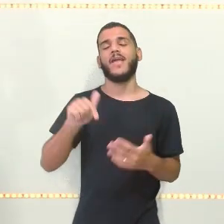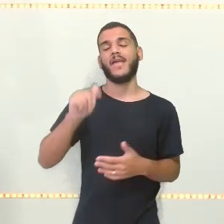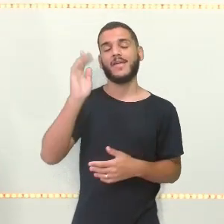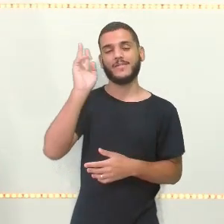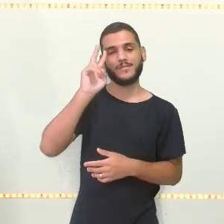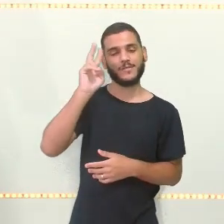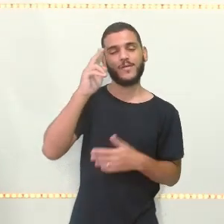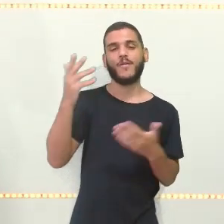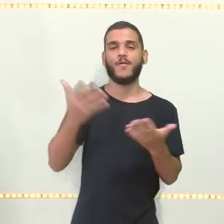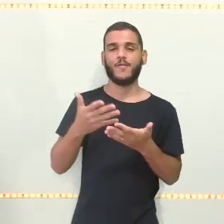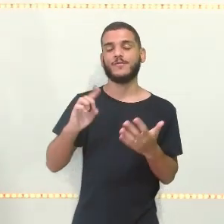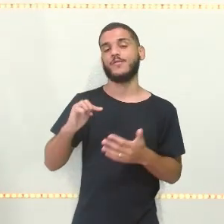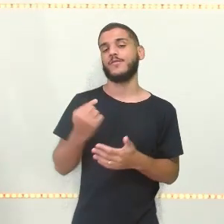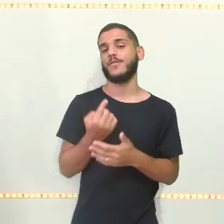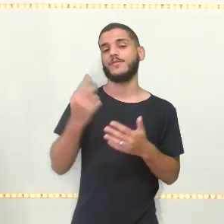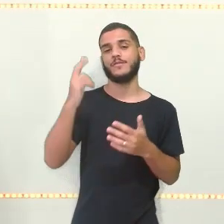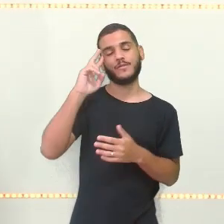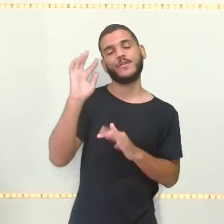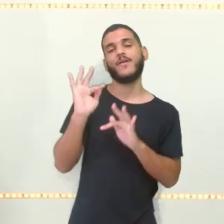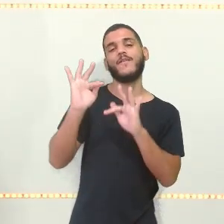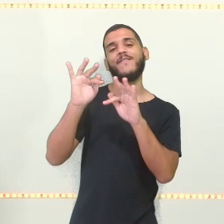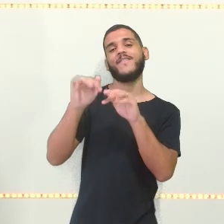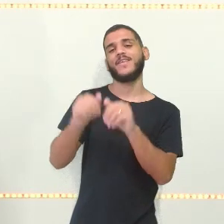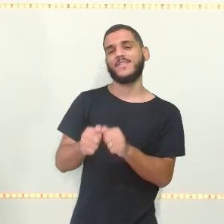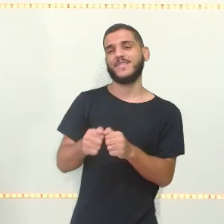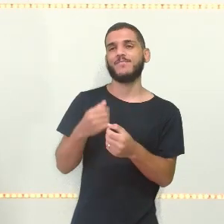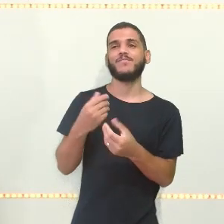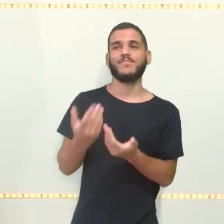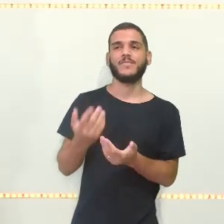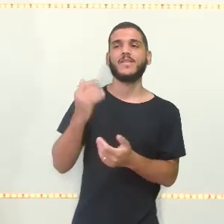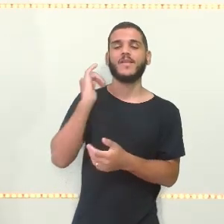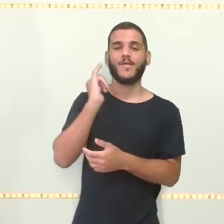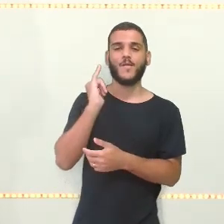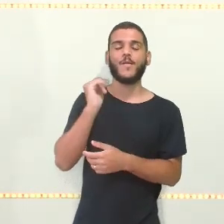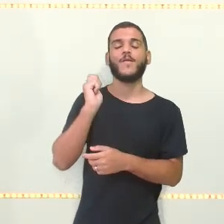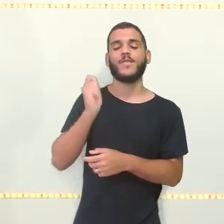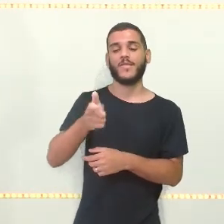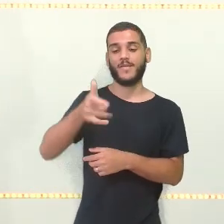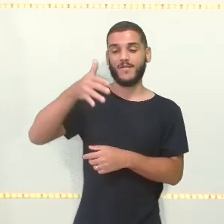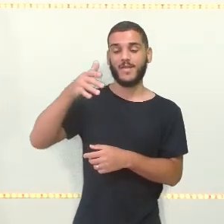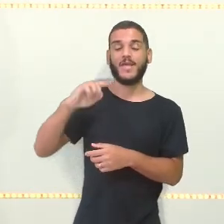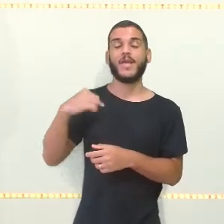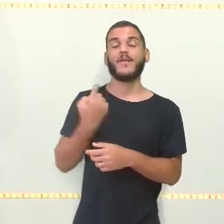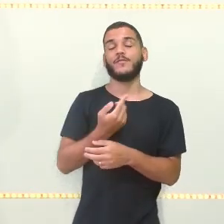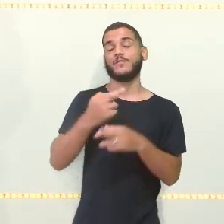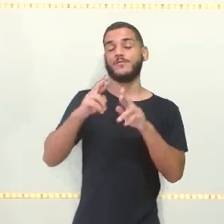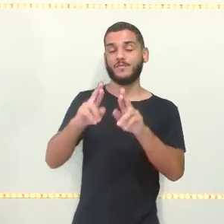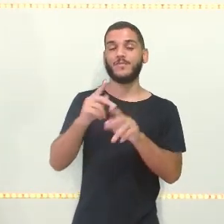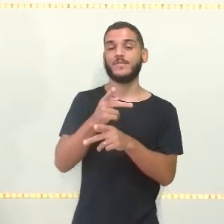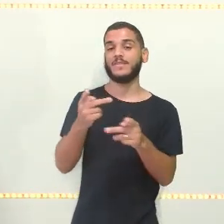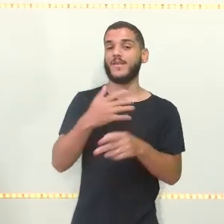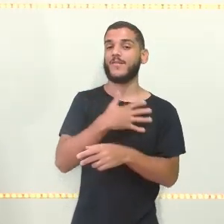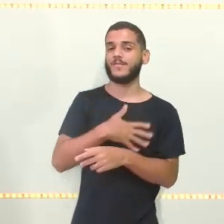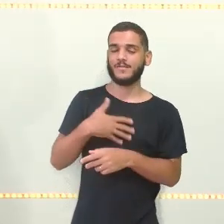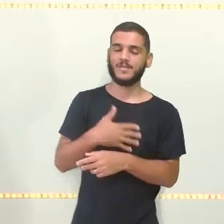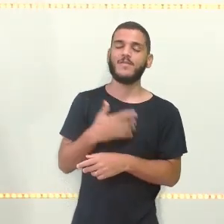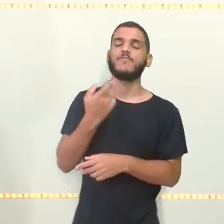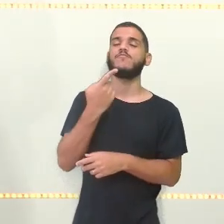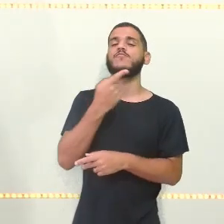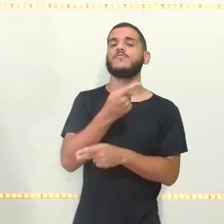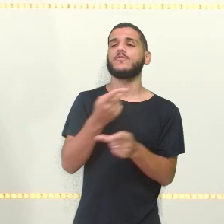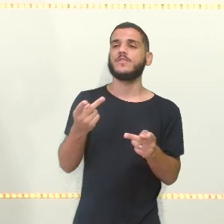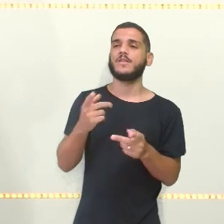história, a nossa história final aqui de Conto de Fadas. Espero que vocês tenham gostado. Quero que